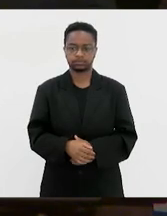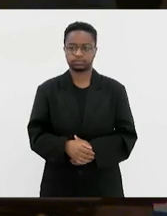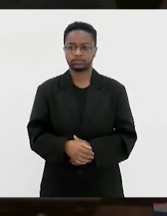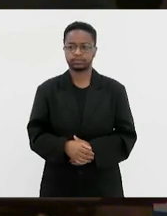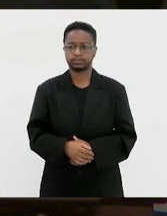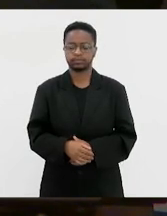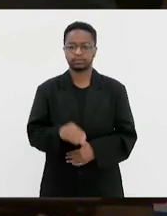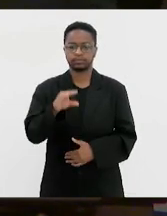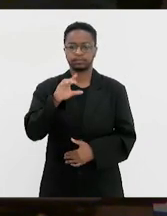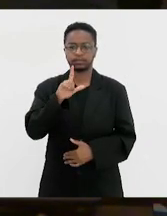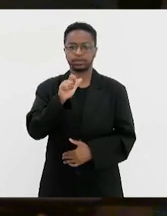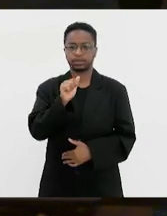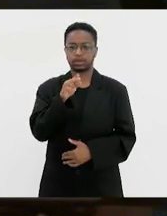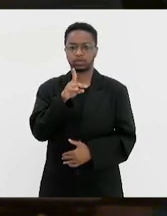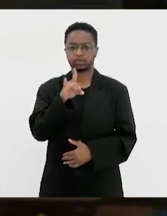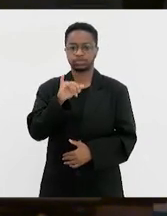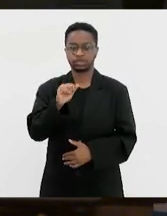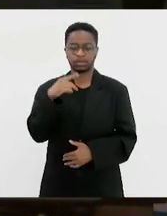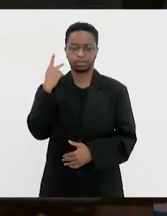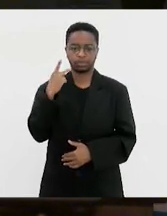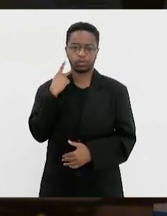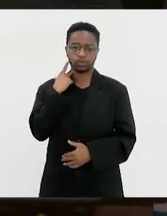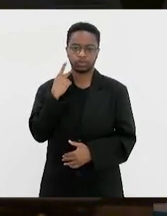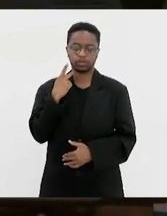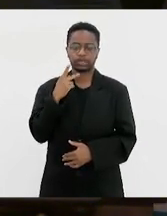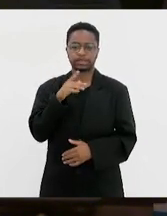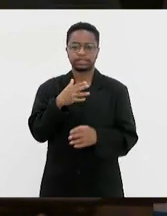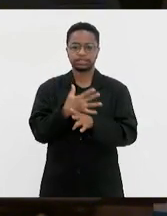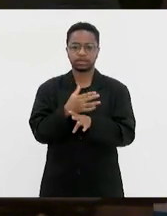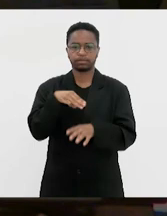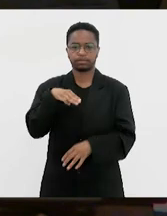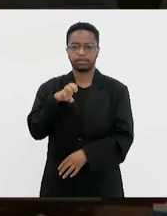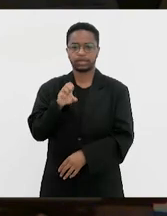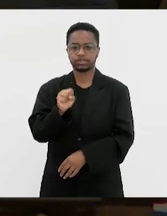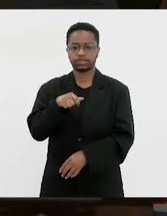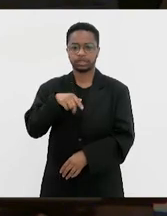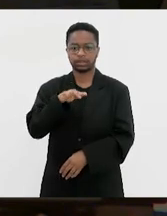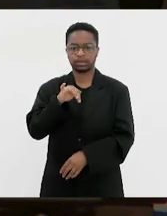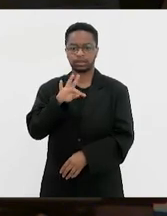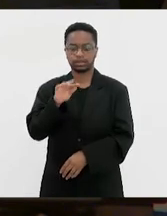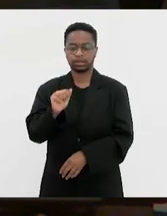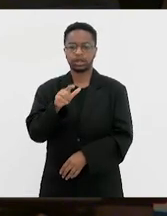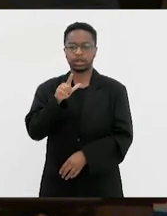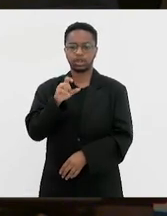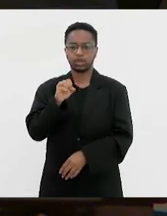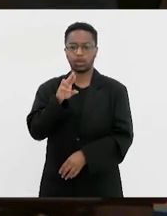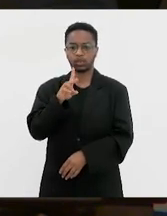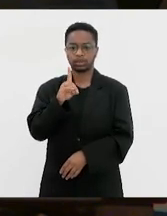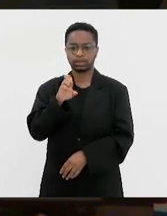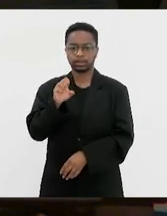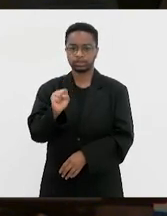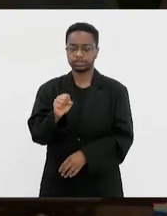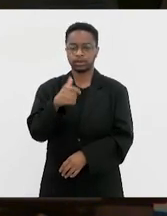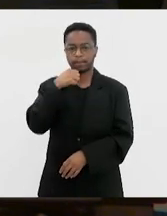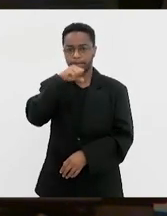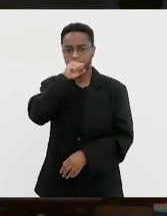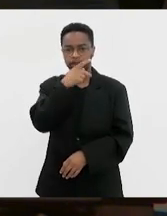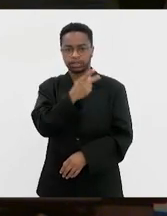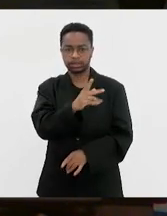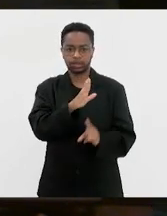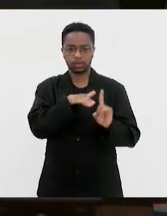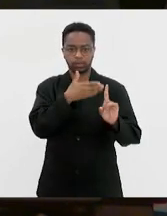Doutora Cláudia Dantes, procuradora municipal de Mesquita, Dona Lourdes Paixão, mãe do homenageado Valtim